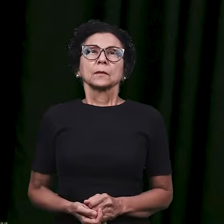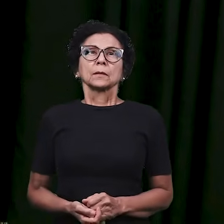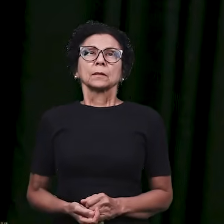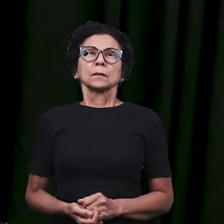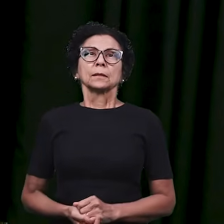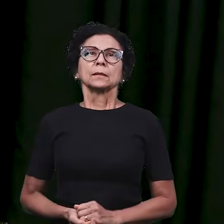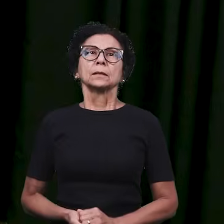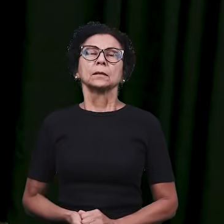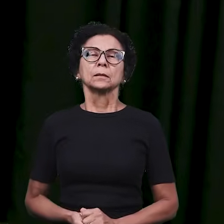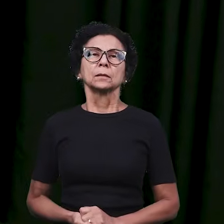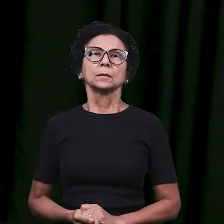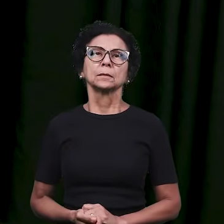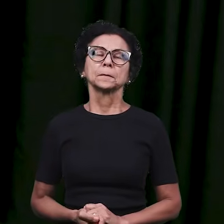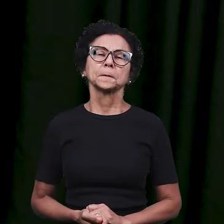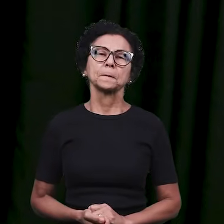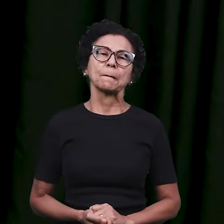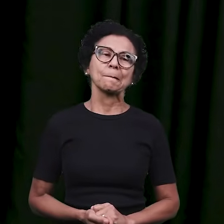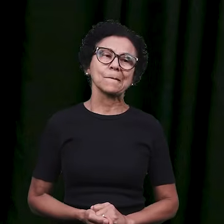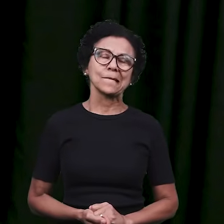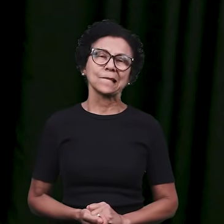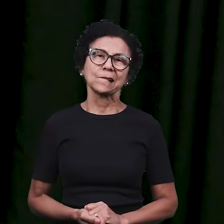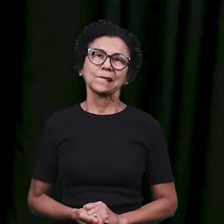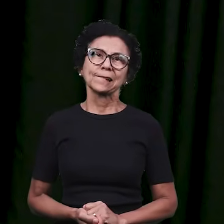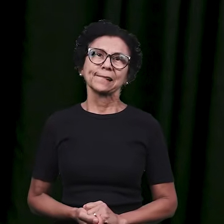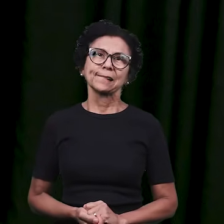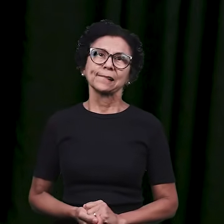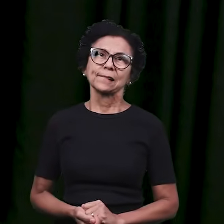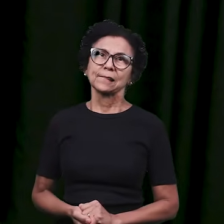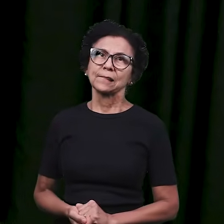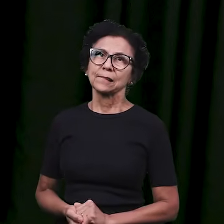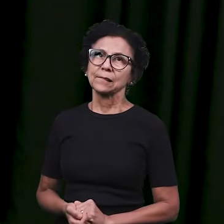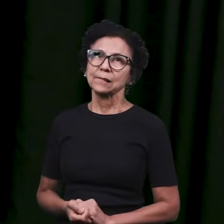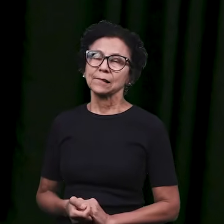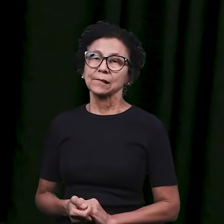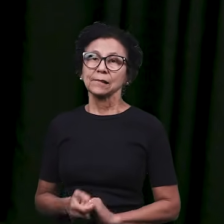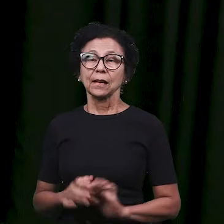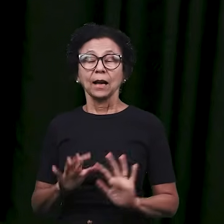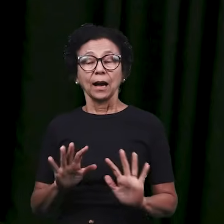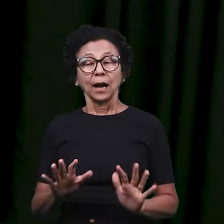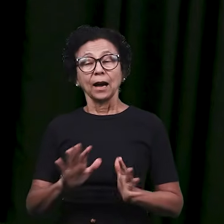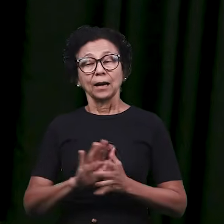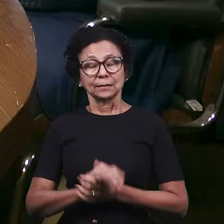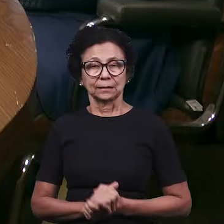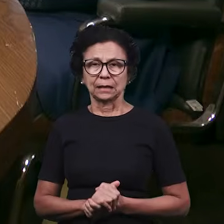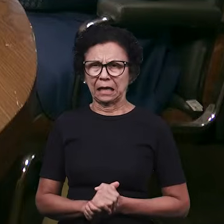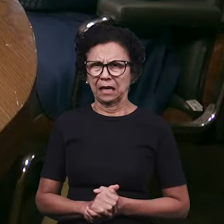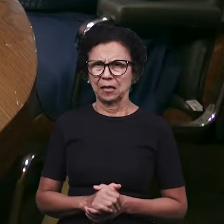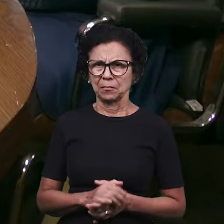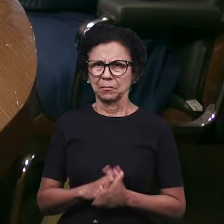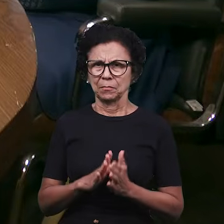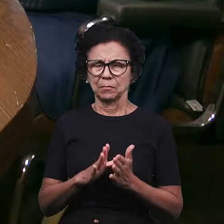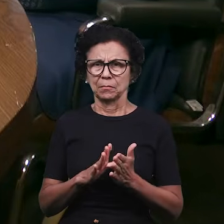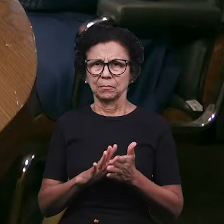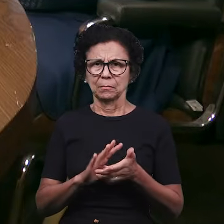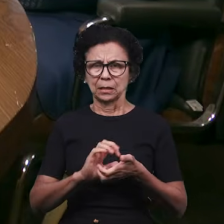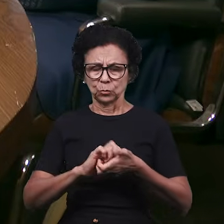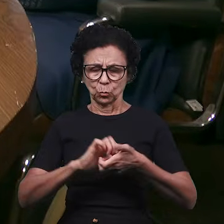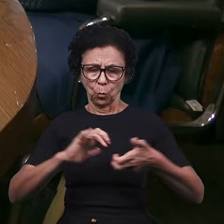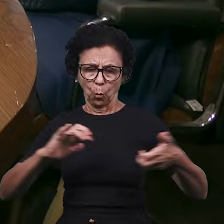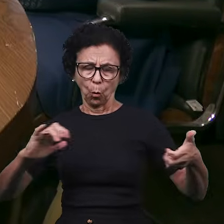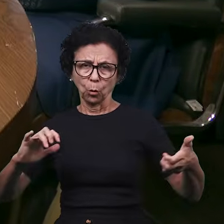as orientações passadas, pode parecer que eles deveriam ler a palavra só a cada 7 anos. E não é isso, né, pastor Diniz? Sim, não é isso.